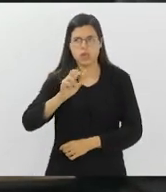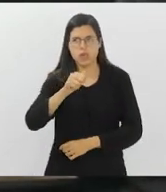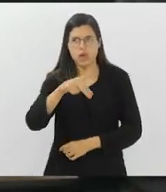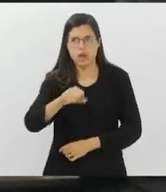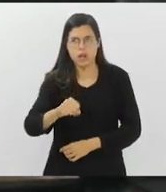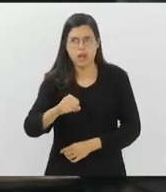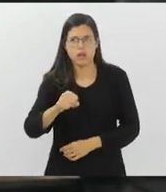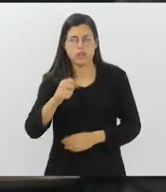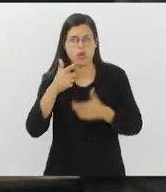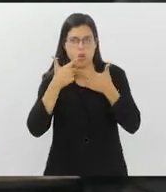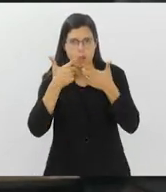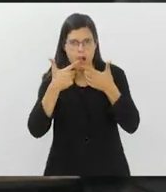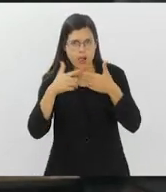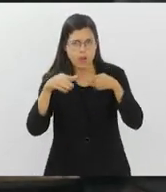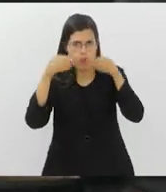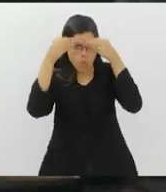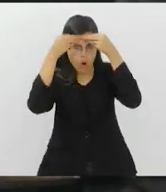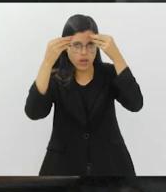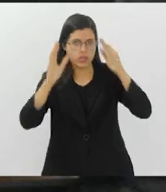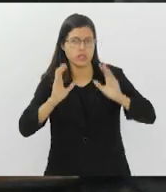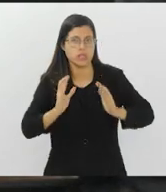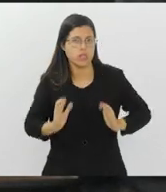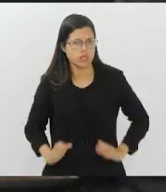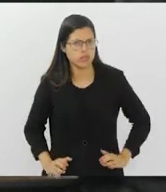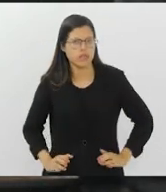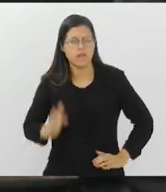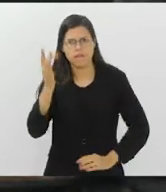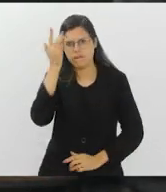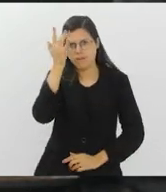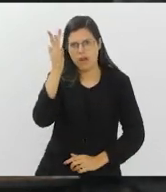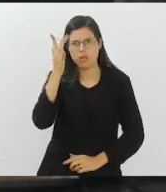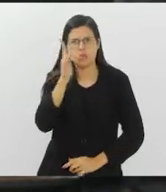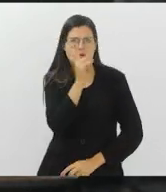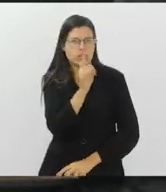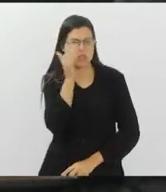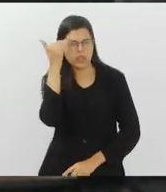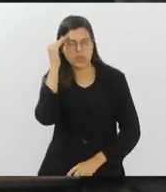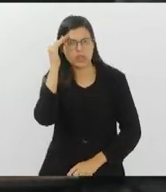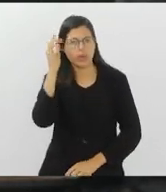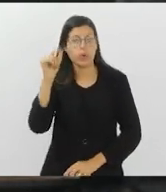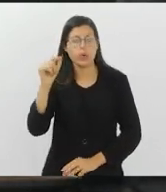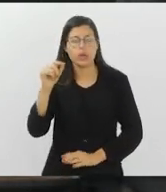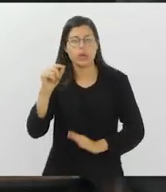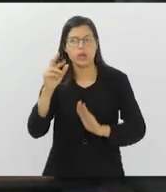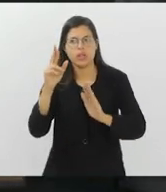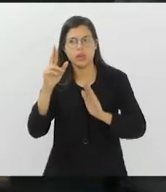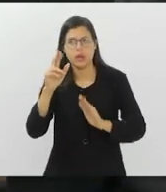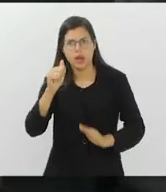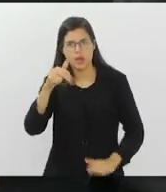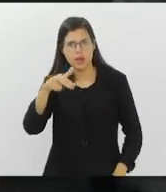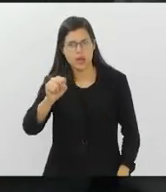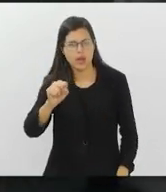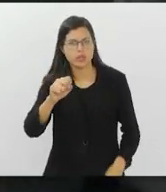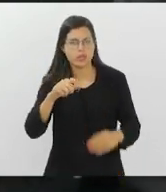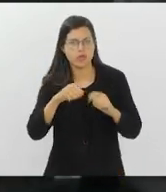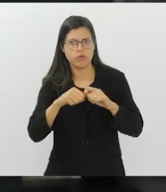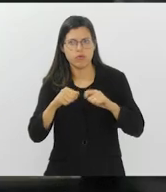uma linguagem de fácil acesso, para que todos possam entender o que é que a regulação faz, ou seja, sejam aspectos